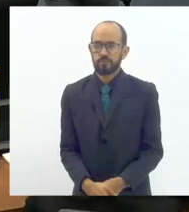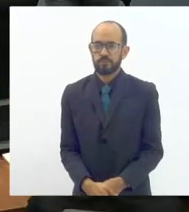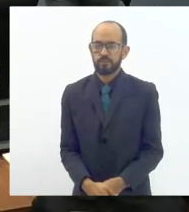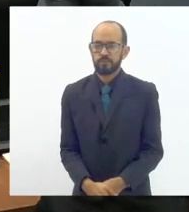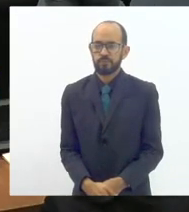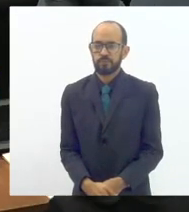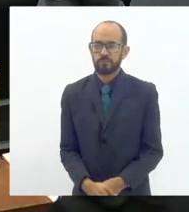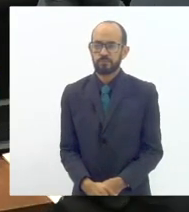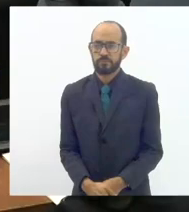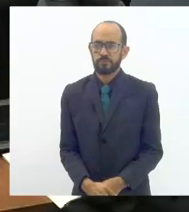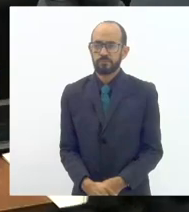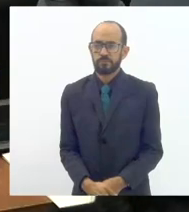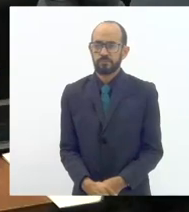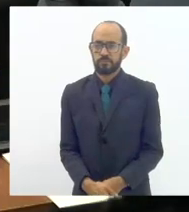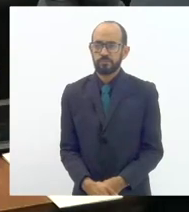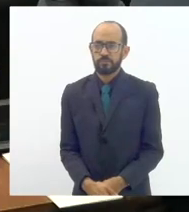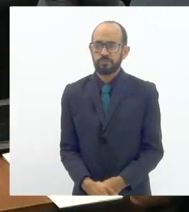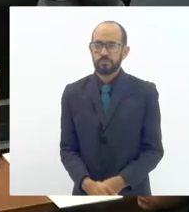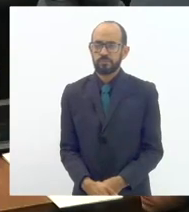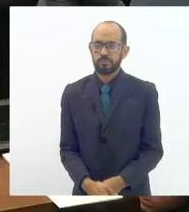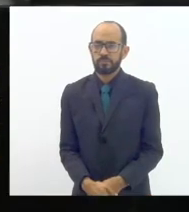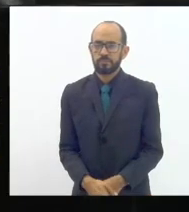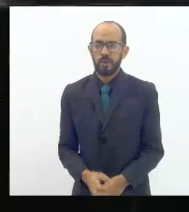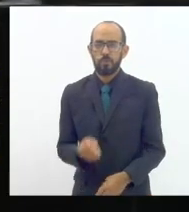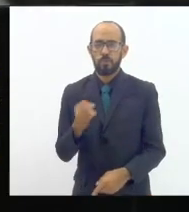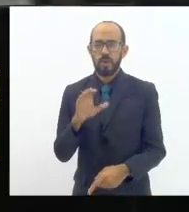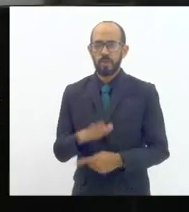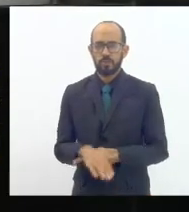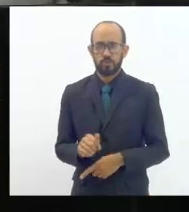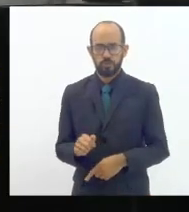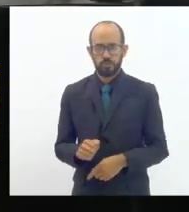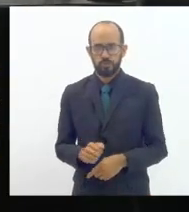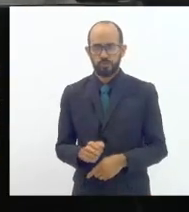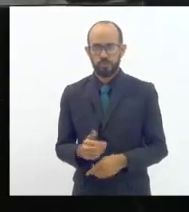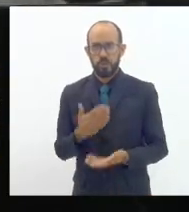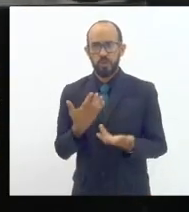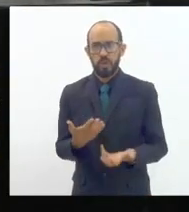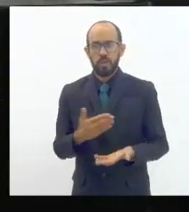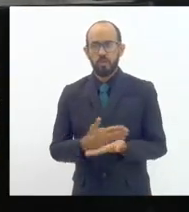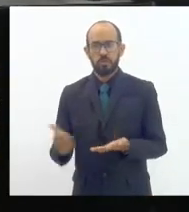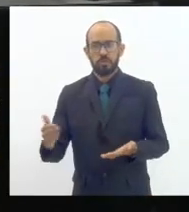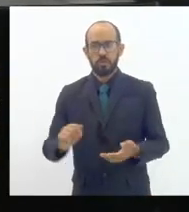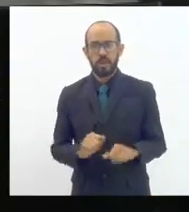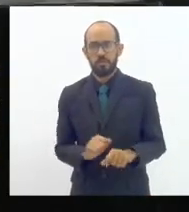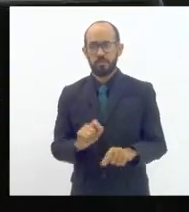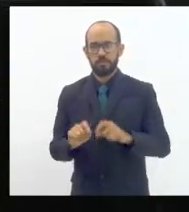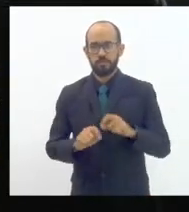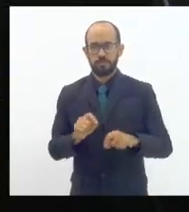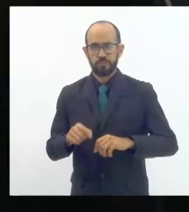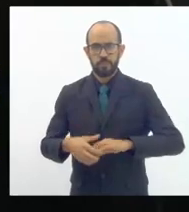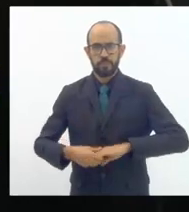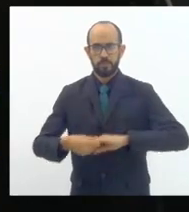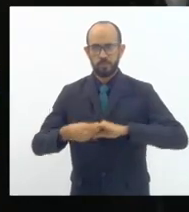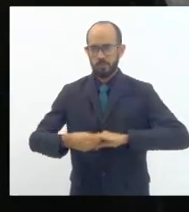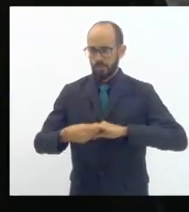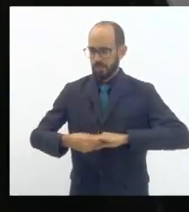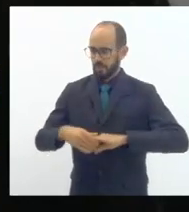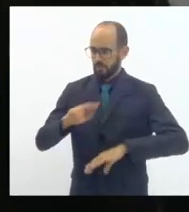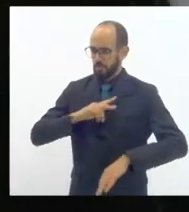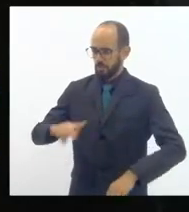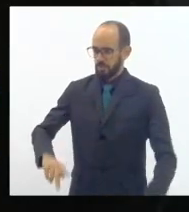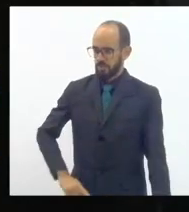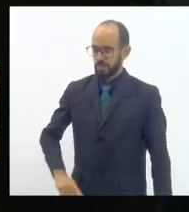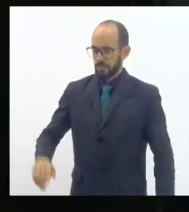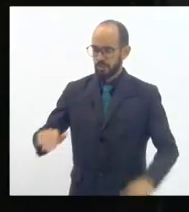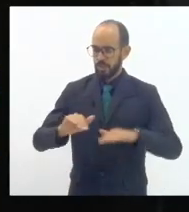Alô, alô. Quero iniciar saudando a presidente